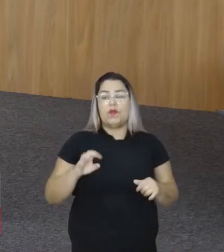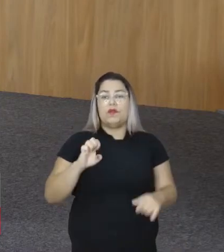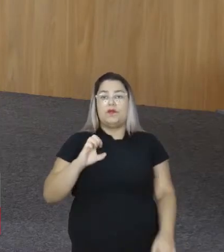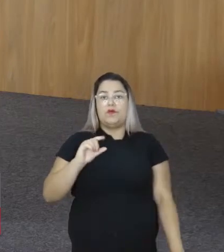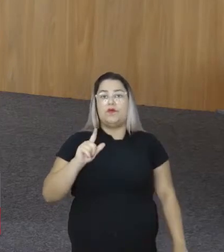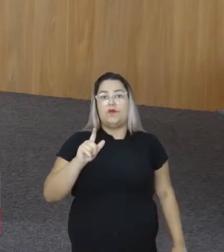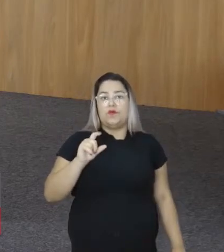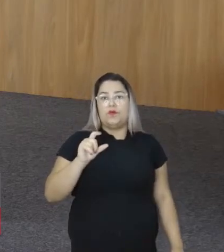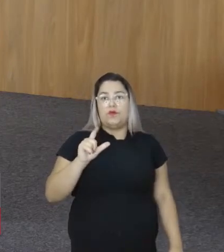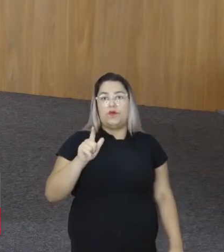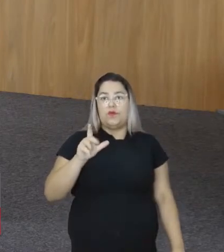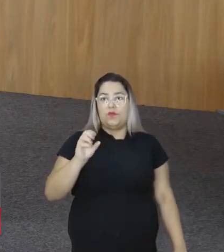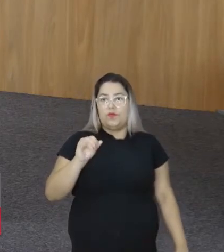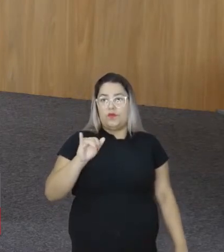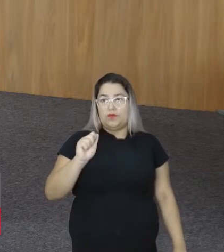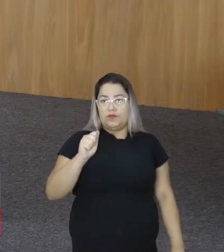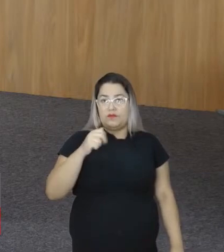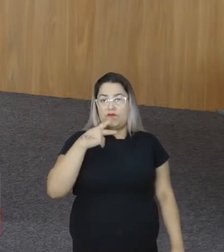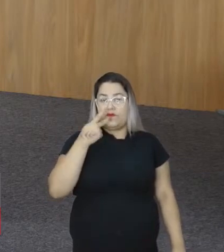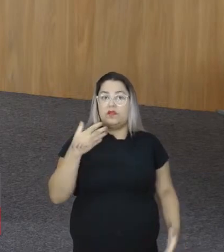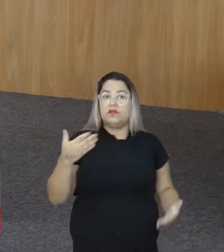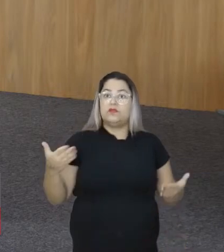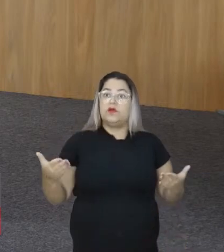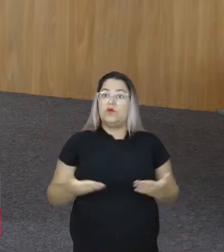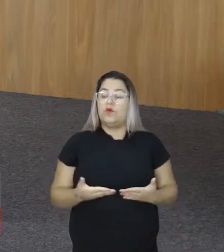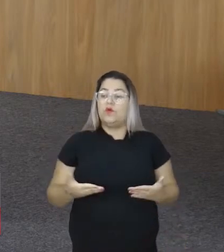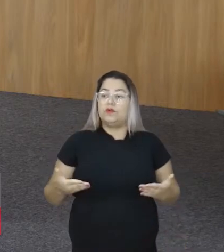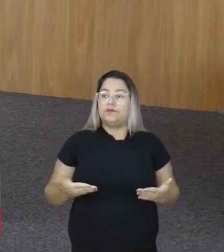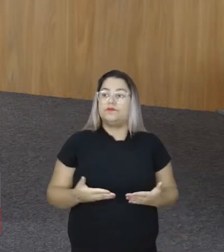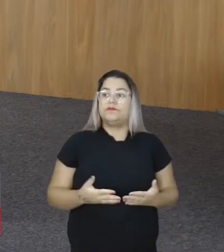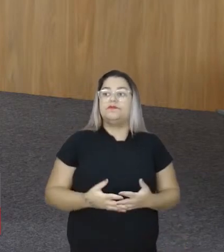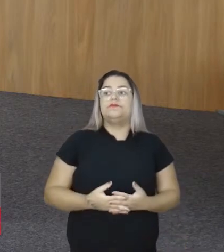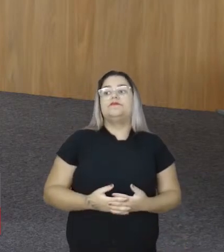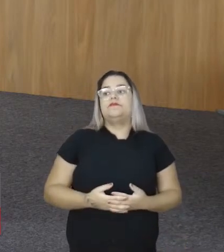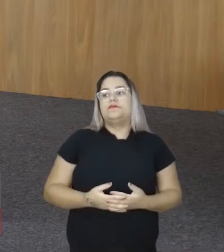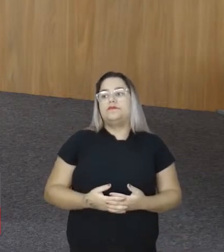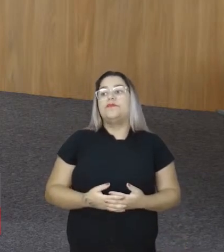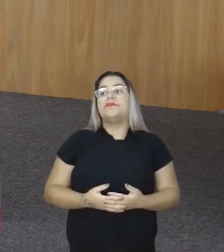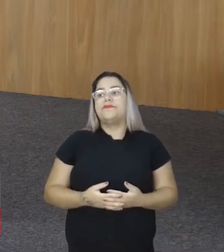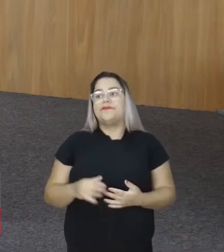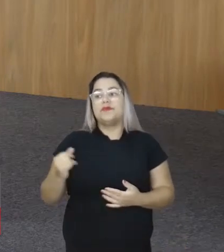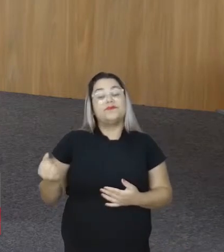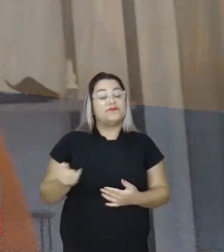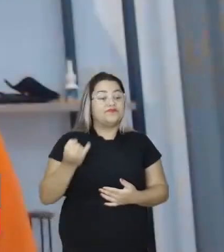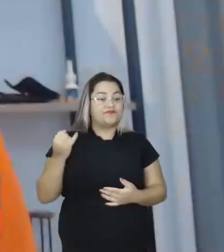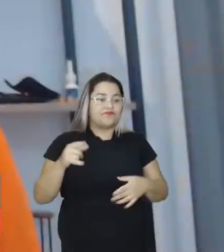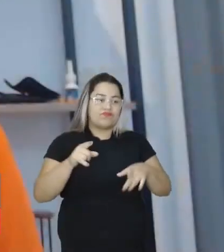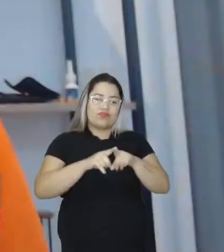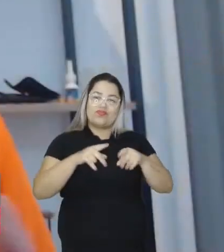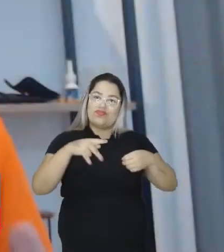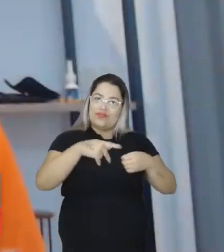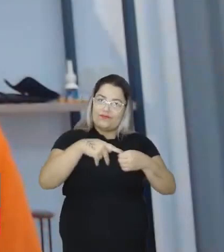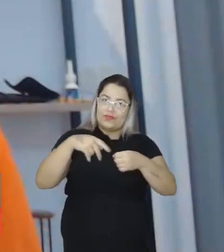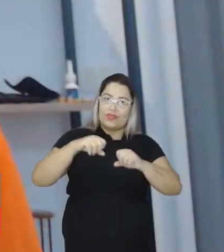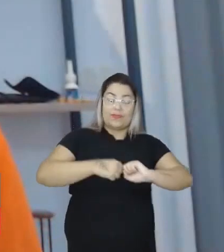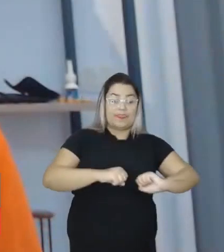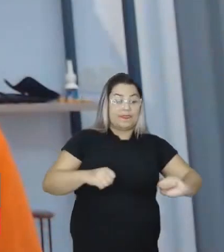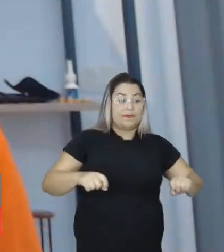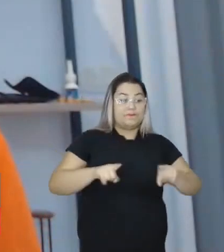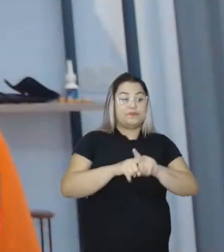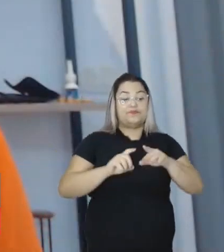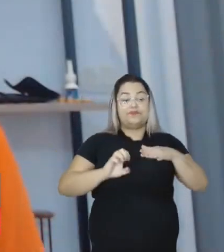que você estava falando agora. É de suma importância. Não só a Petrobras, as grandes empresas